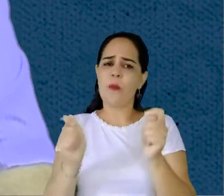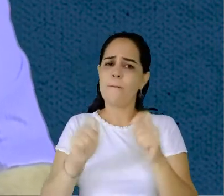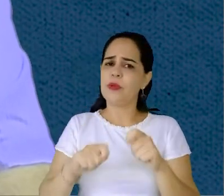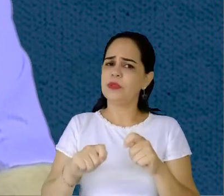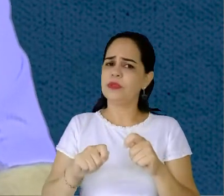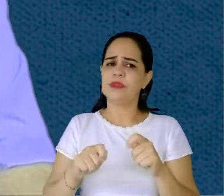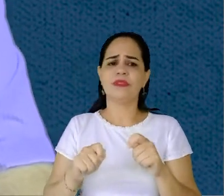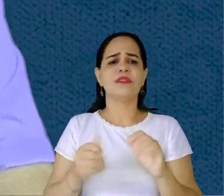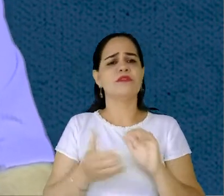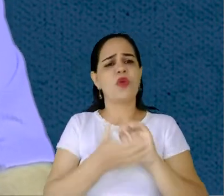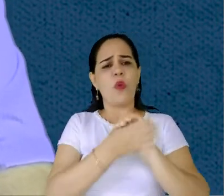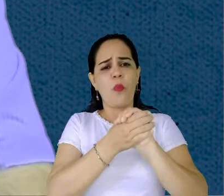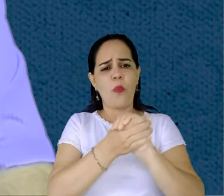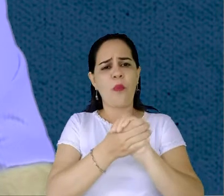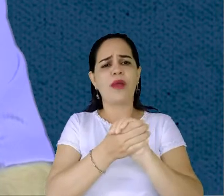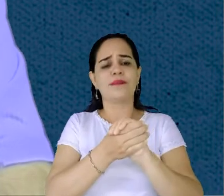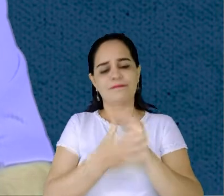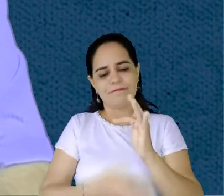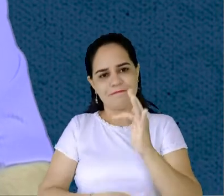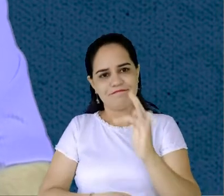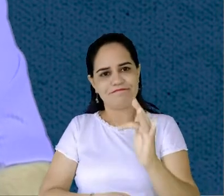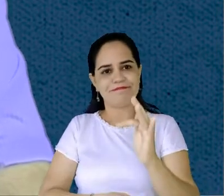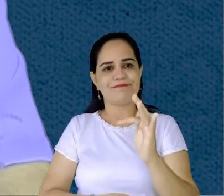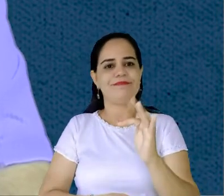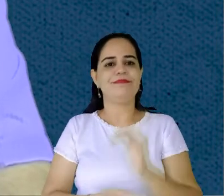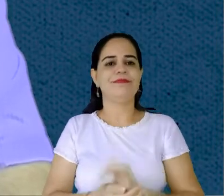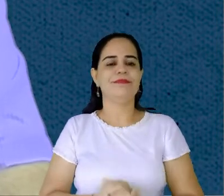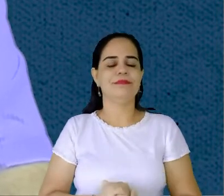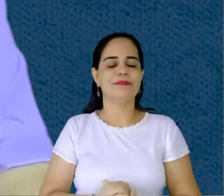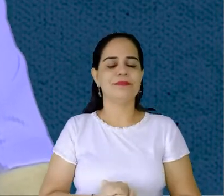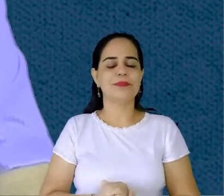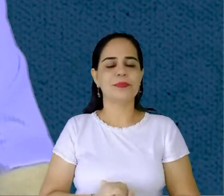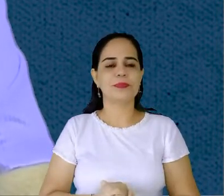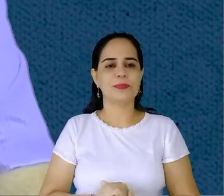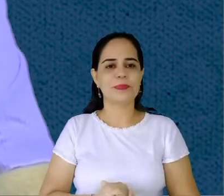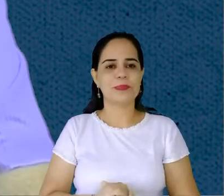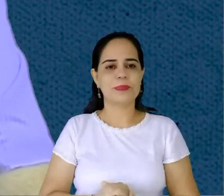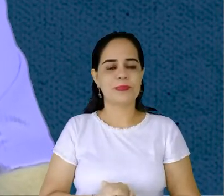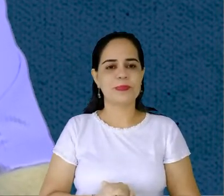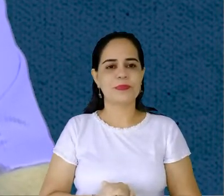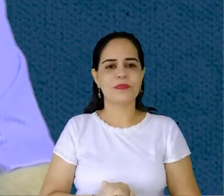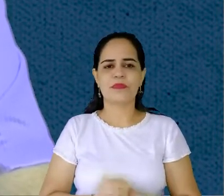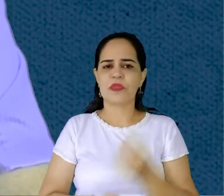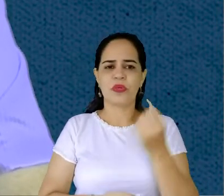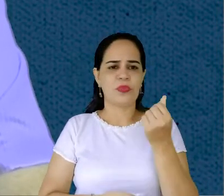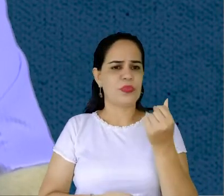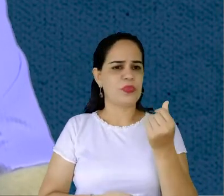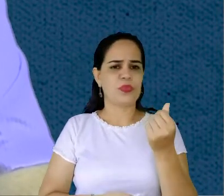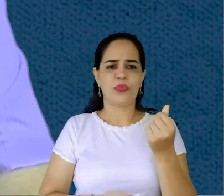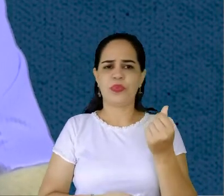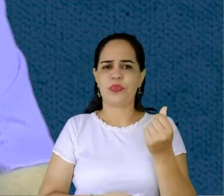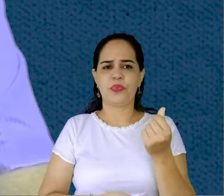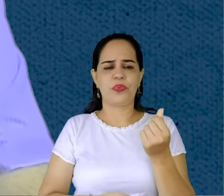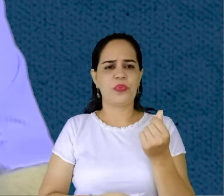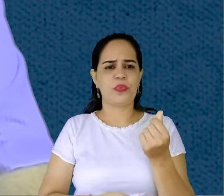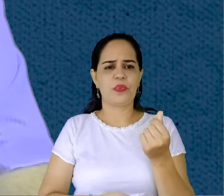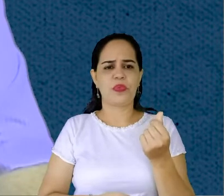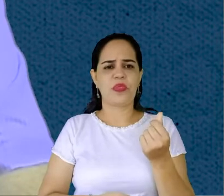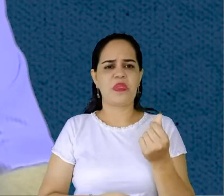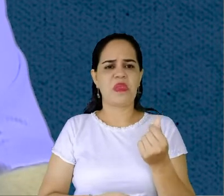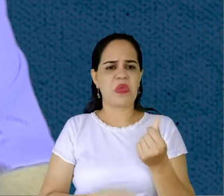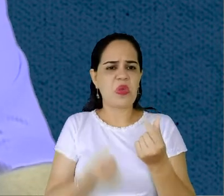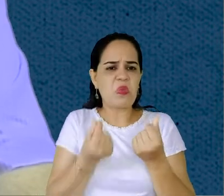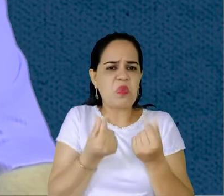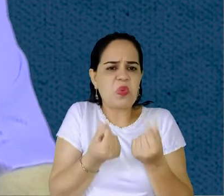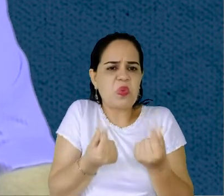com o padre e perguntar para o padre se é possível realizar o casamento. Como te digo, não precisa gastar